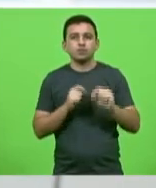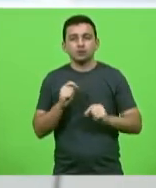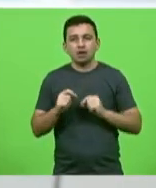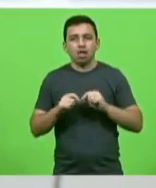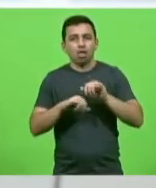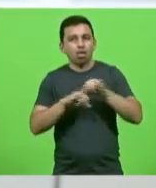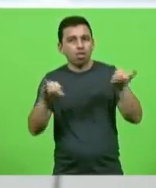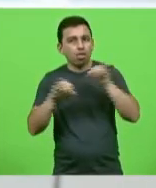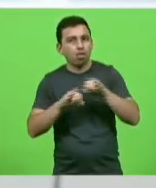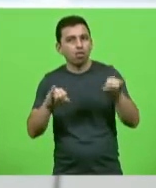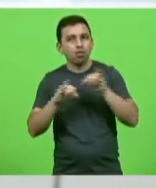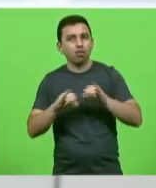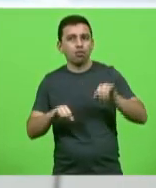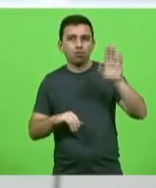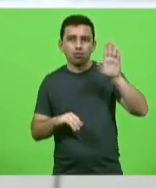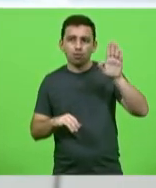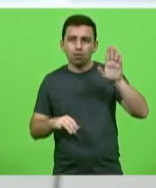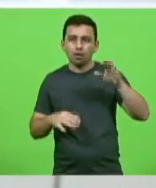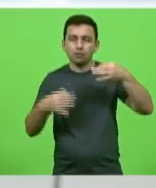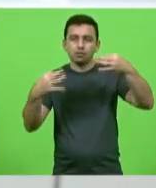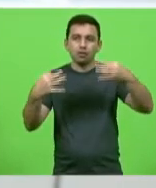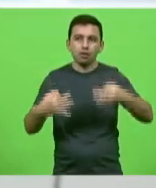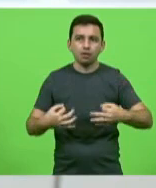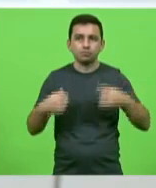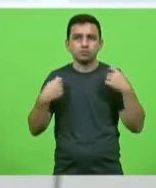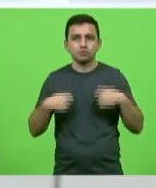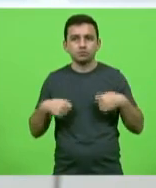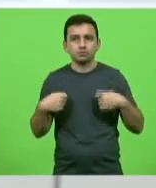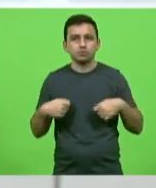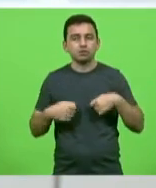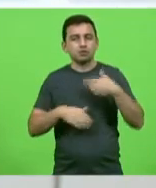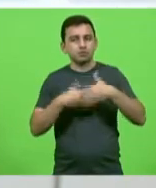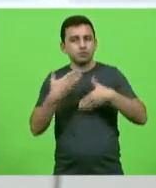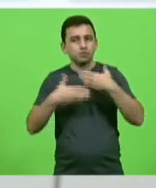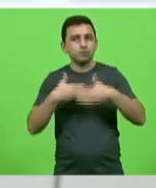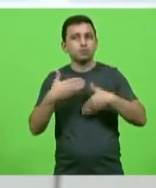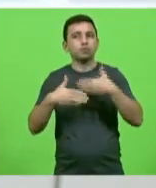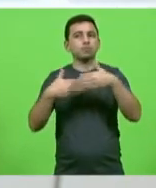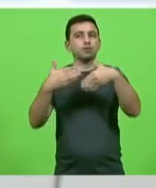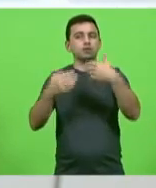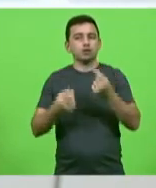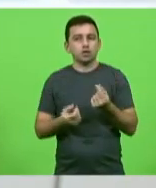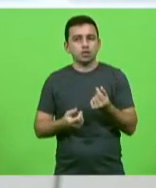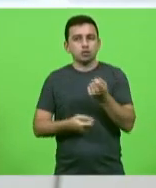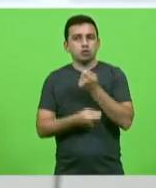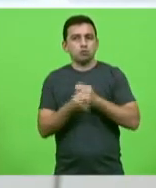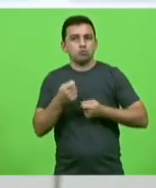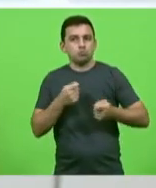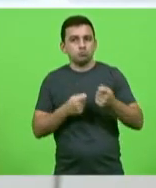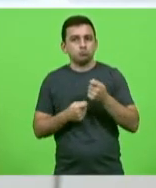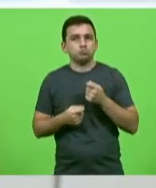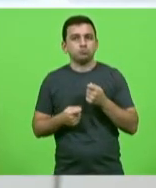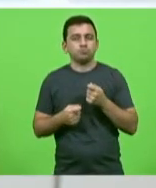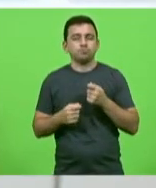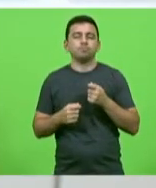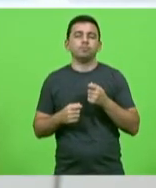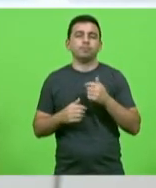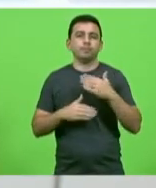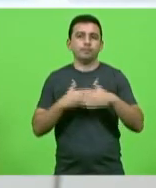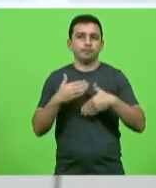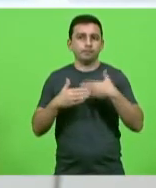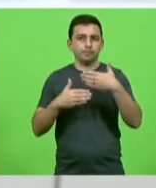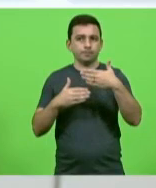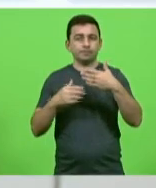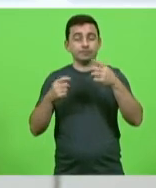campanhas eleitorais de moralização e crescimento e enriquecimento e de desenvolvimento